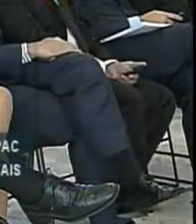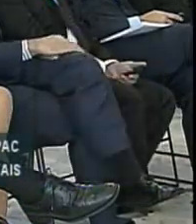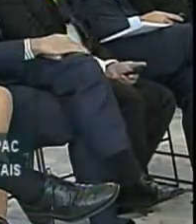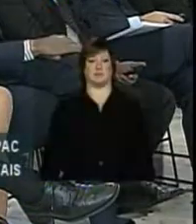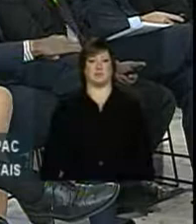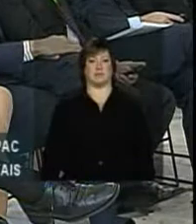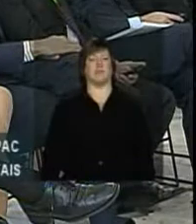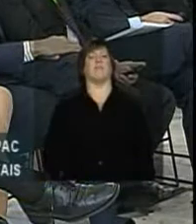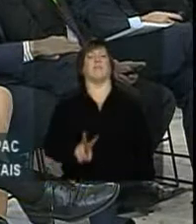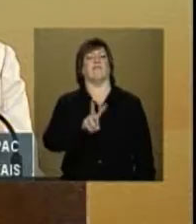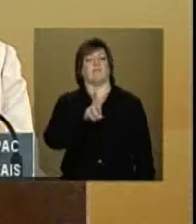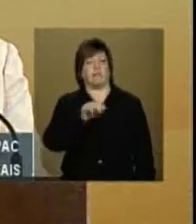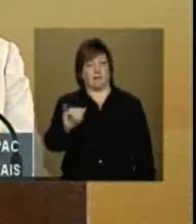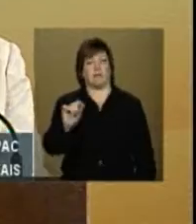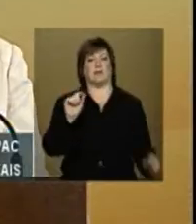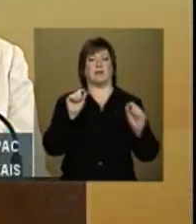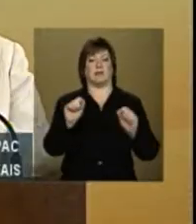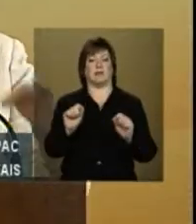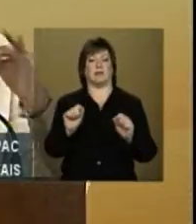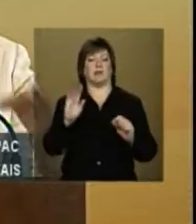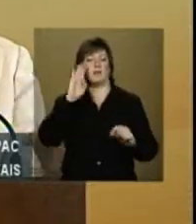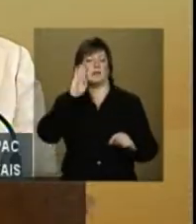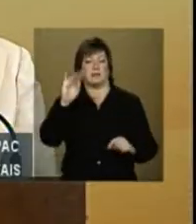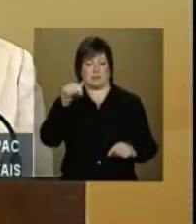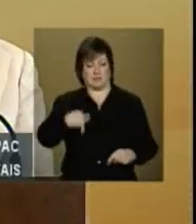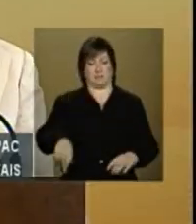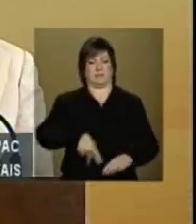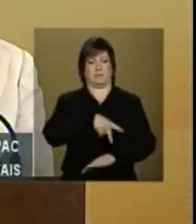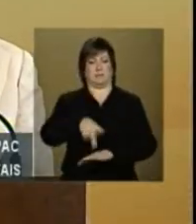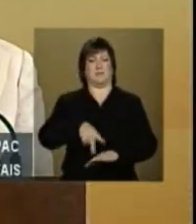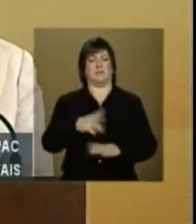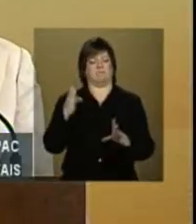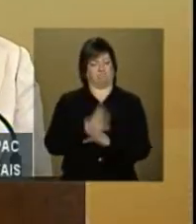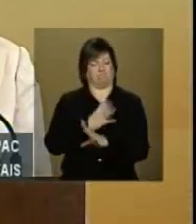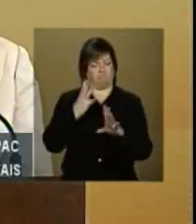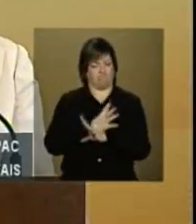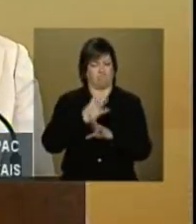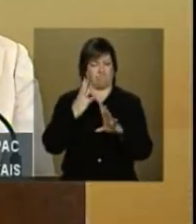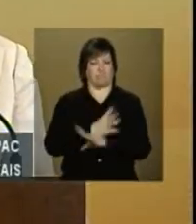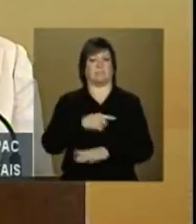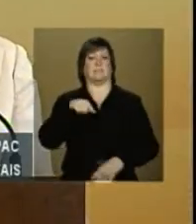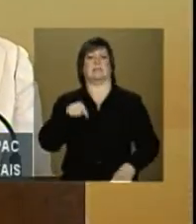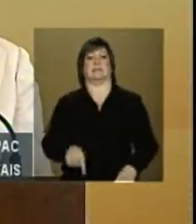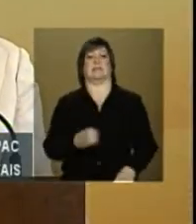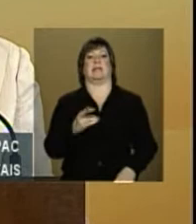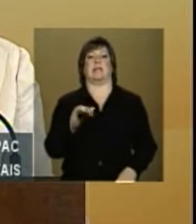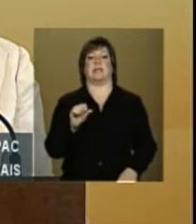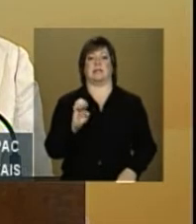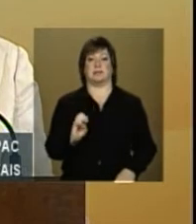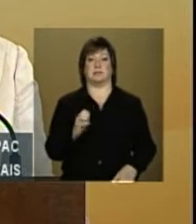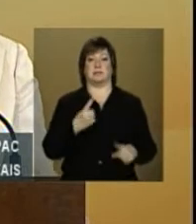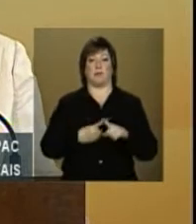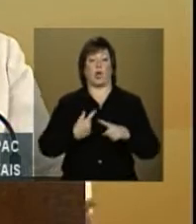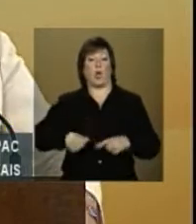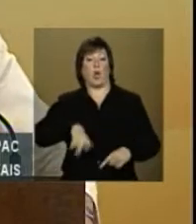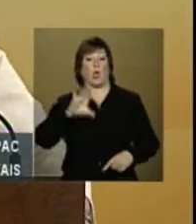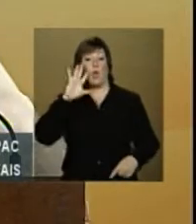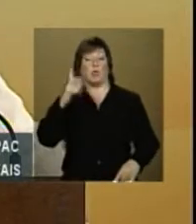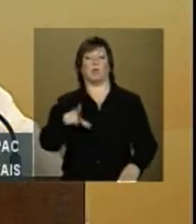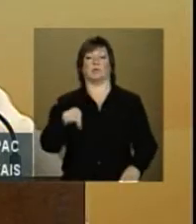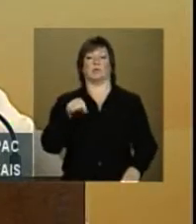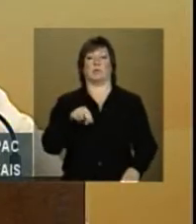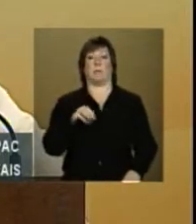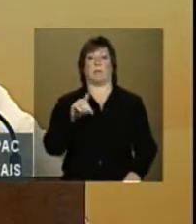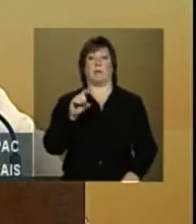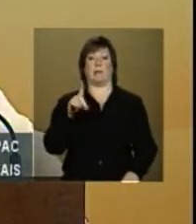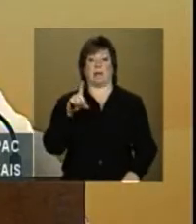será um dos países que resistirá a essa crise, porque nós escolhemos um modelo